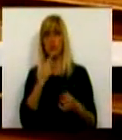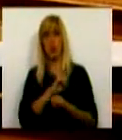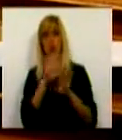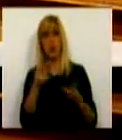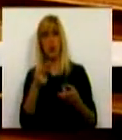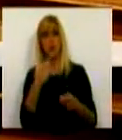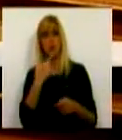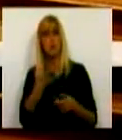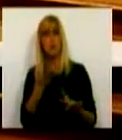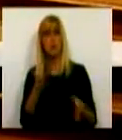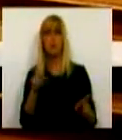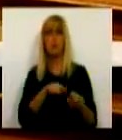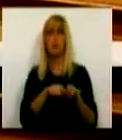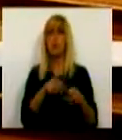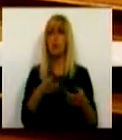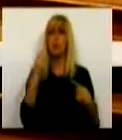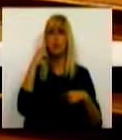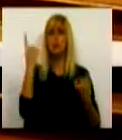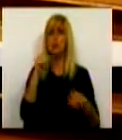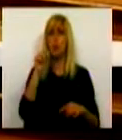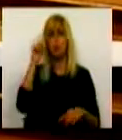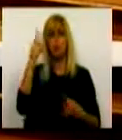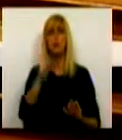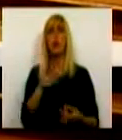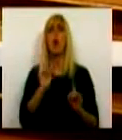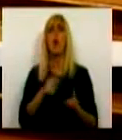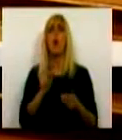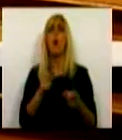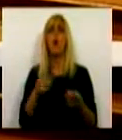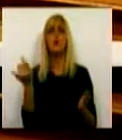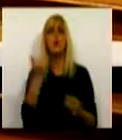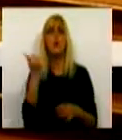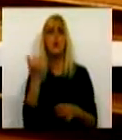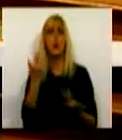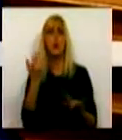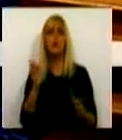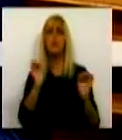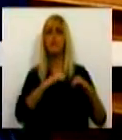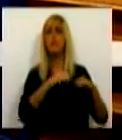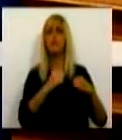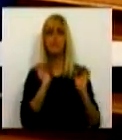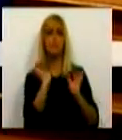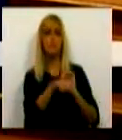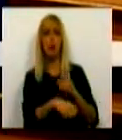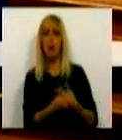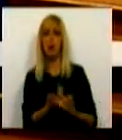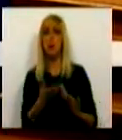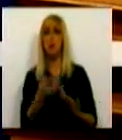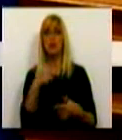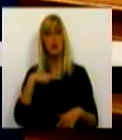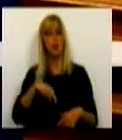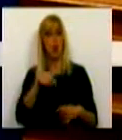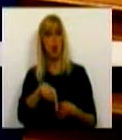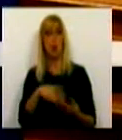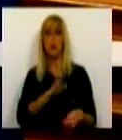que nos referimos nessas políticas públicas para sabermos quais são os falsos unanimismos que rejeitamos. Portugal é hoje um